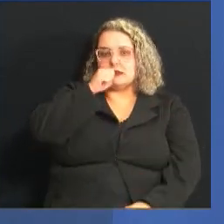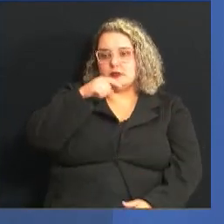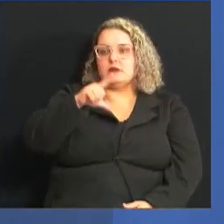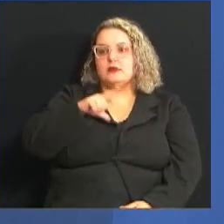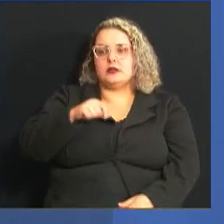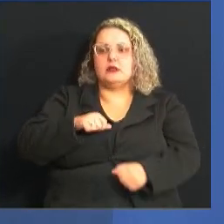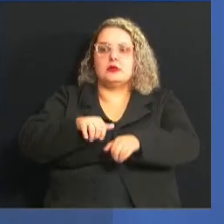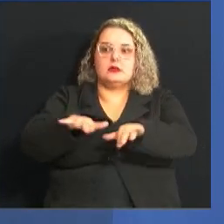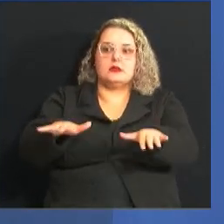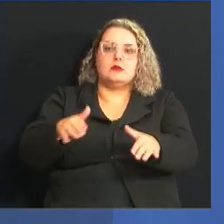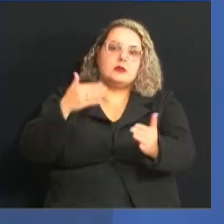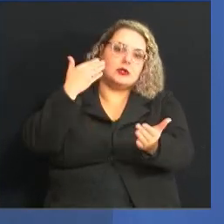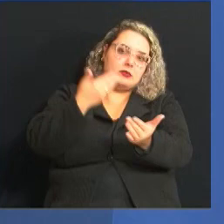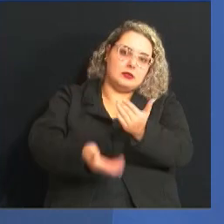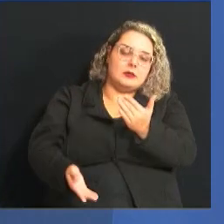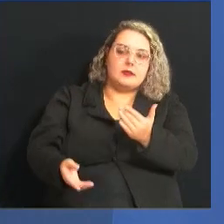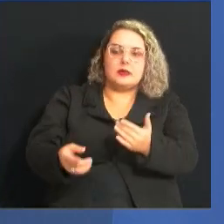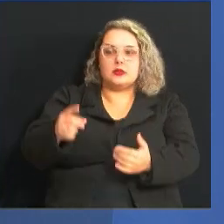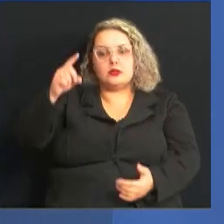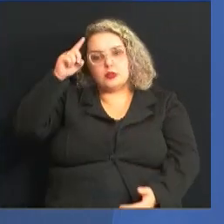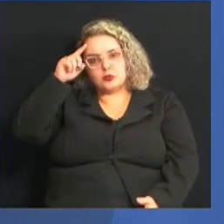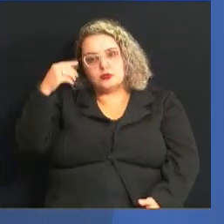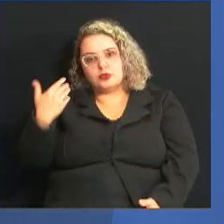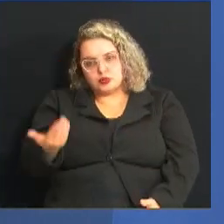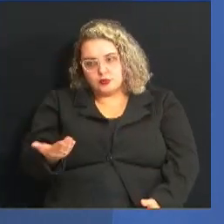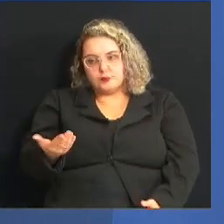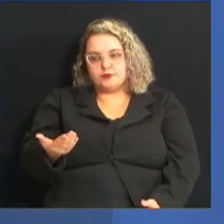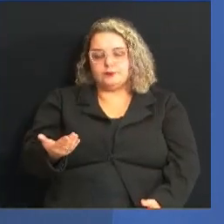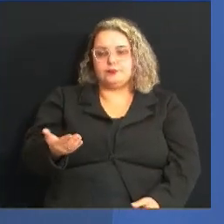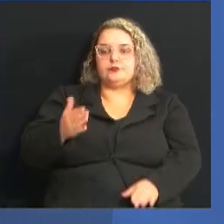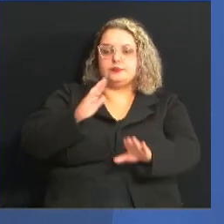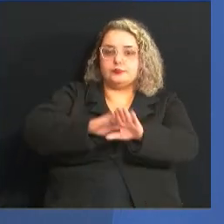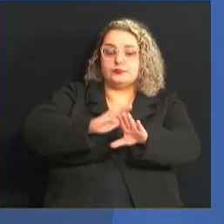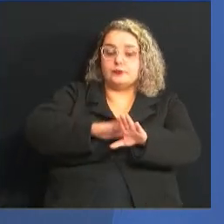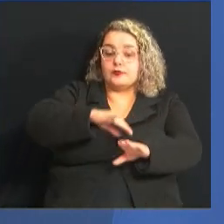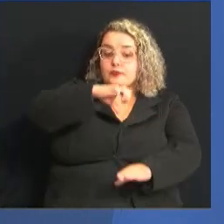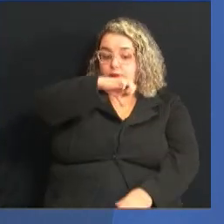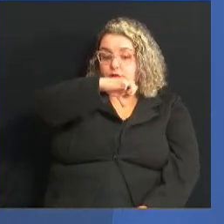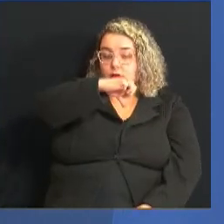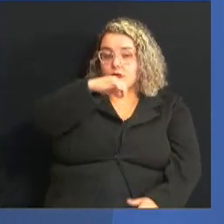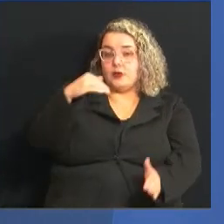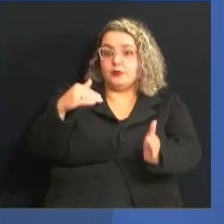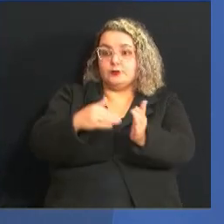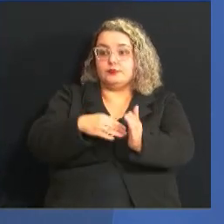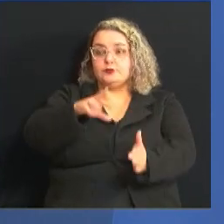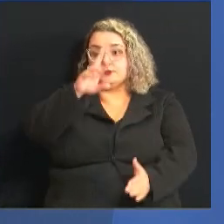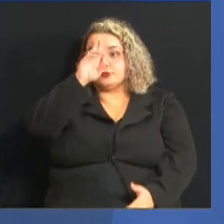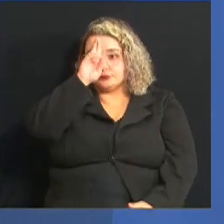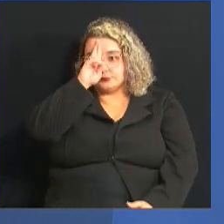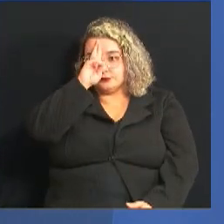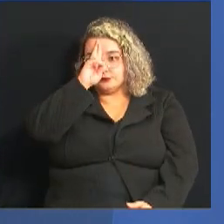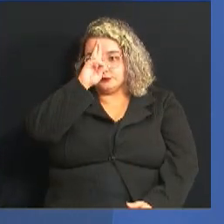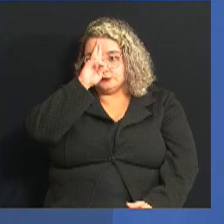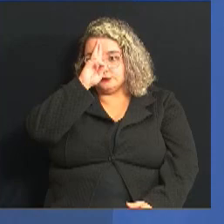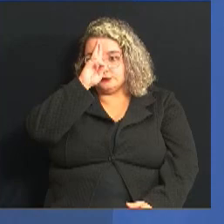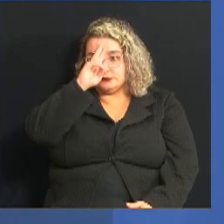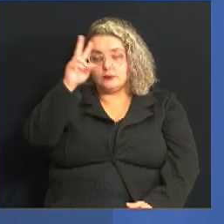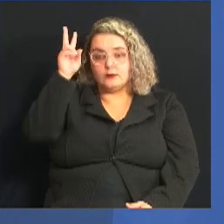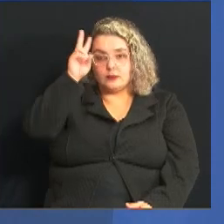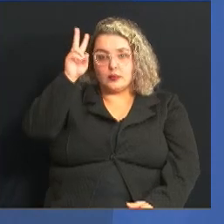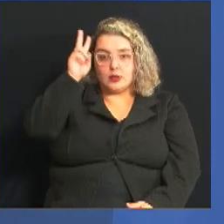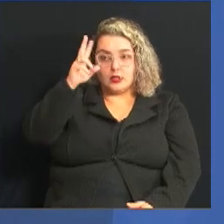distribuição para quem perdeu algum dia. O funcionamento vai ser das 9 ao meio-dia. Lembrando